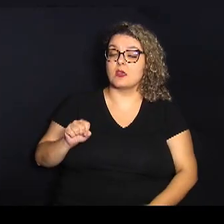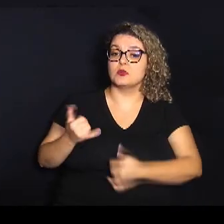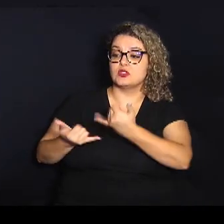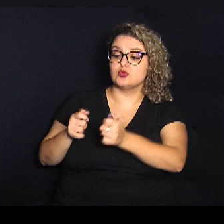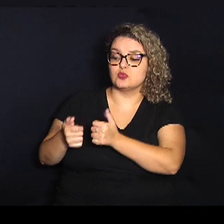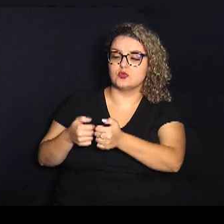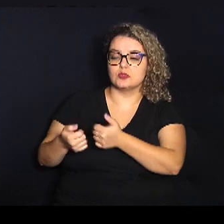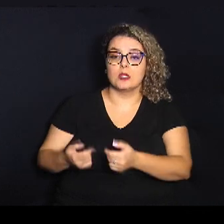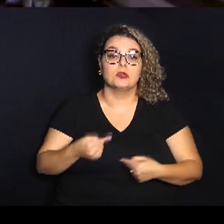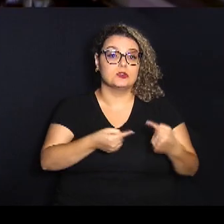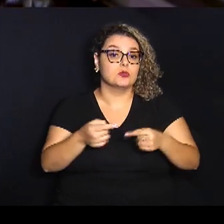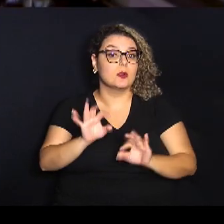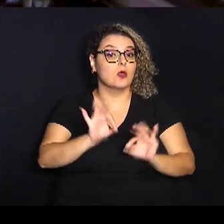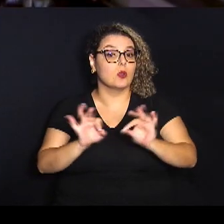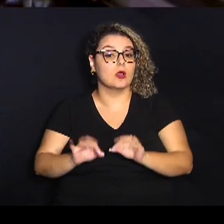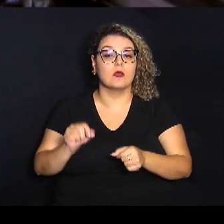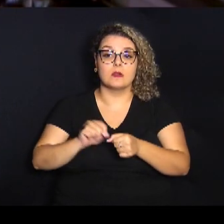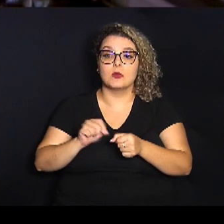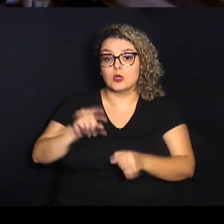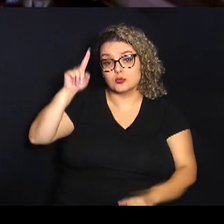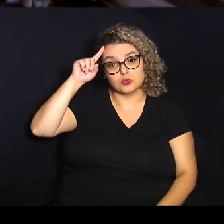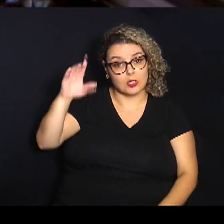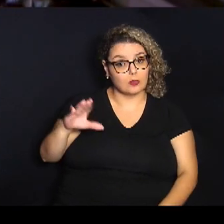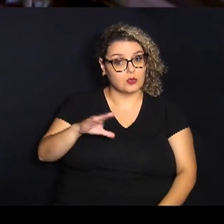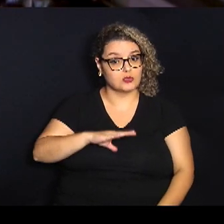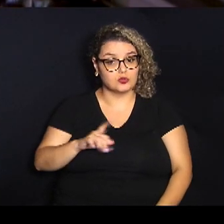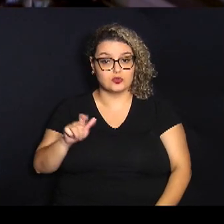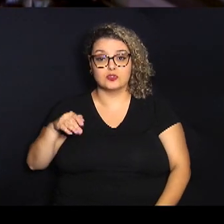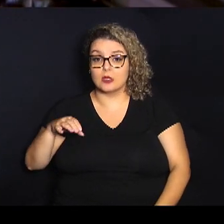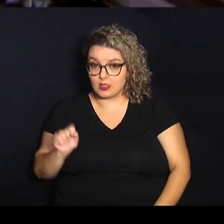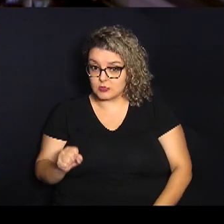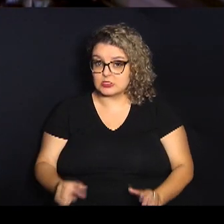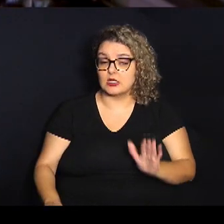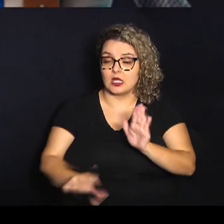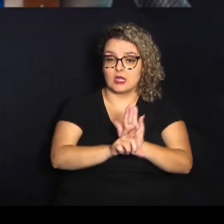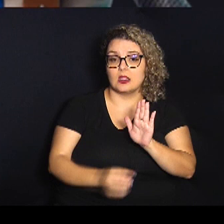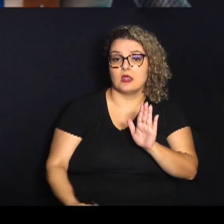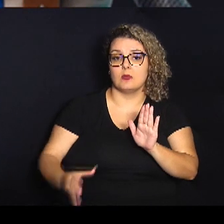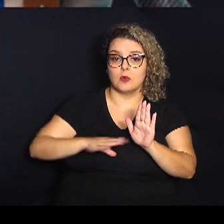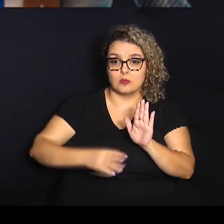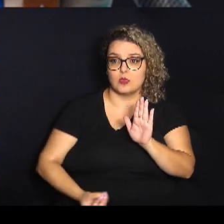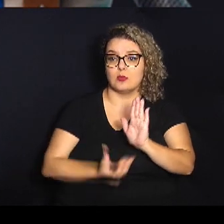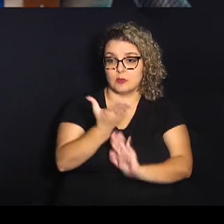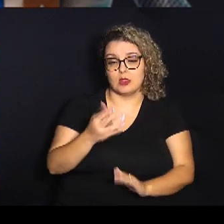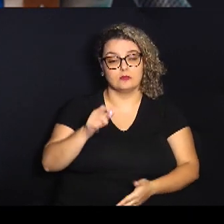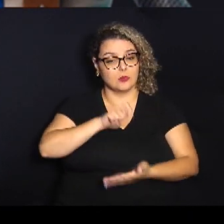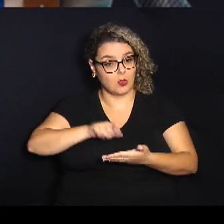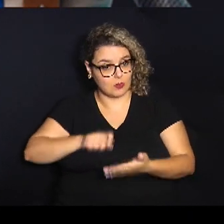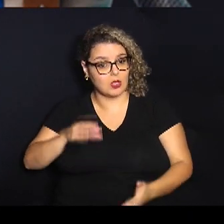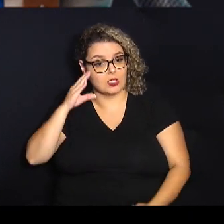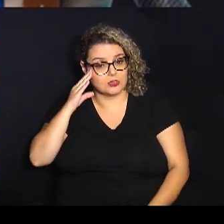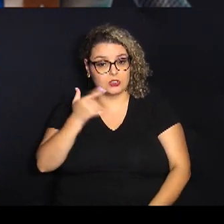sobre a organização e a realização do Dia Municipal dos Games, criado por lei municipal de autoria do próprio Cirilo e que a partir